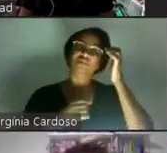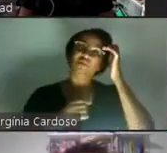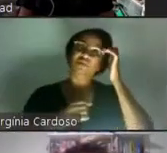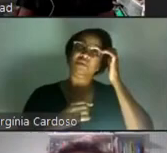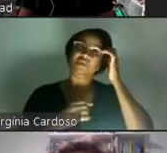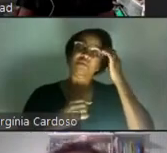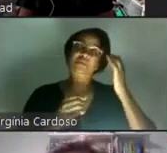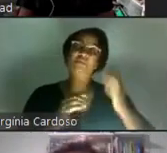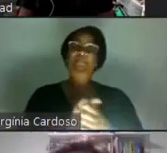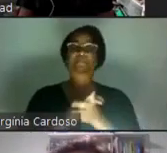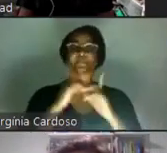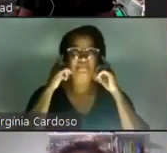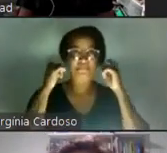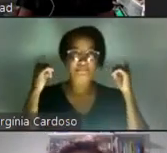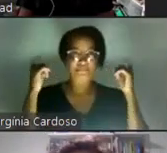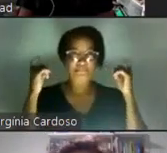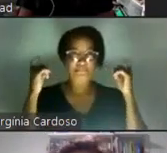som?